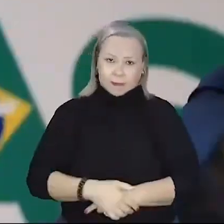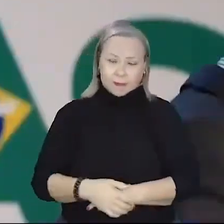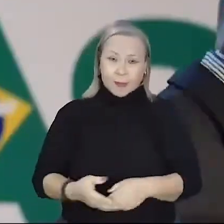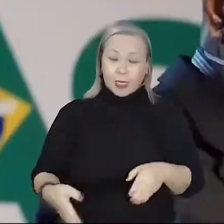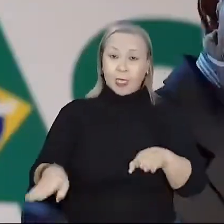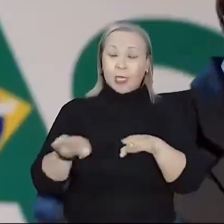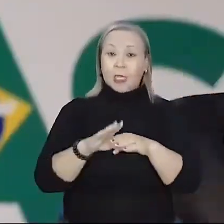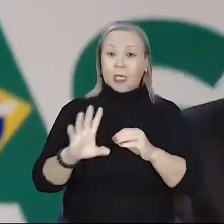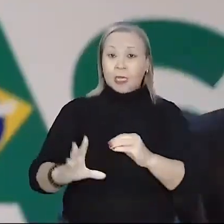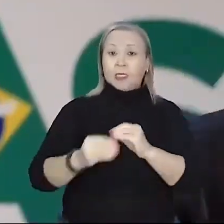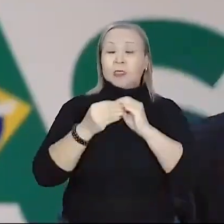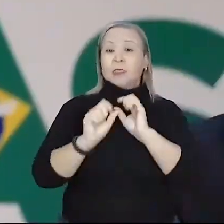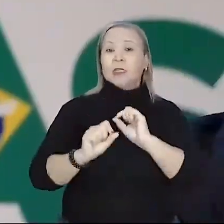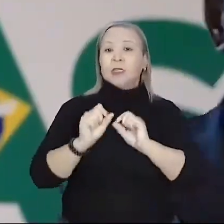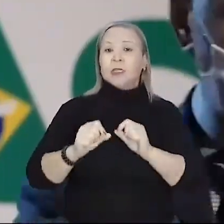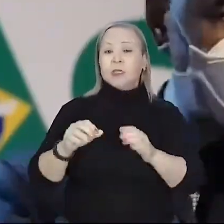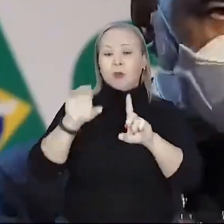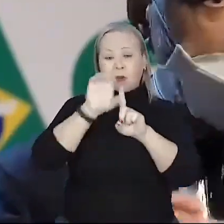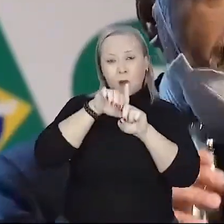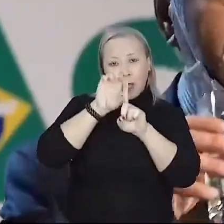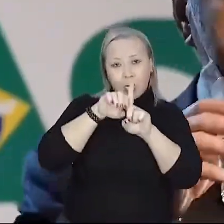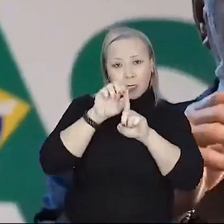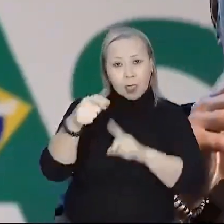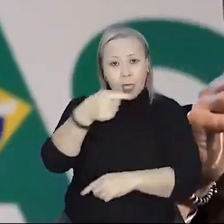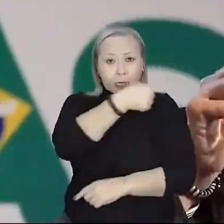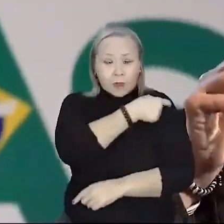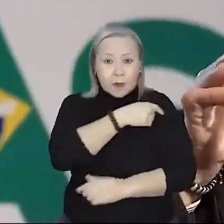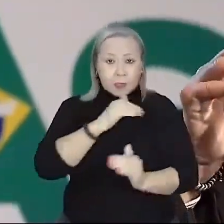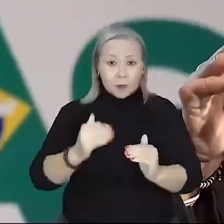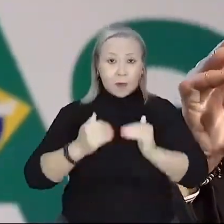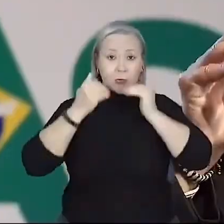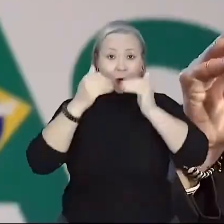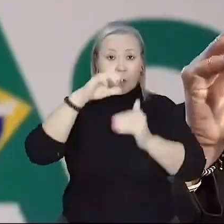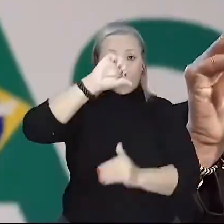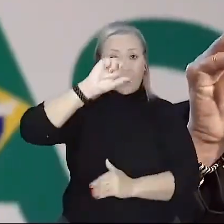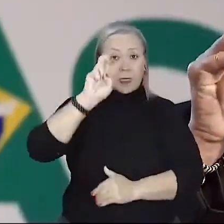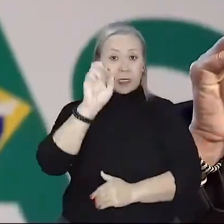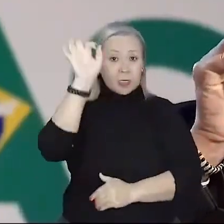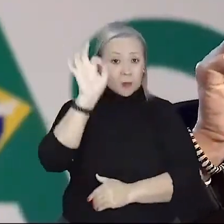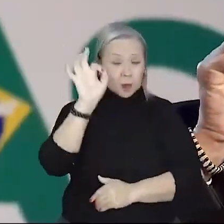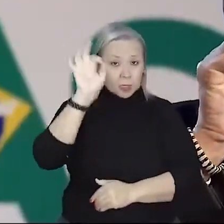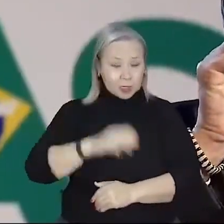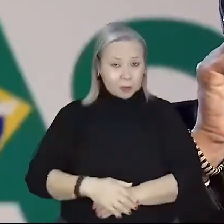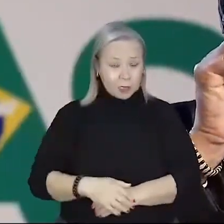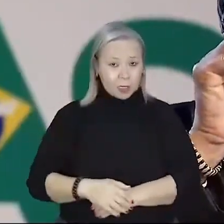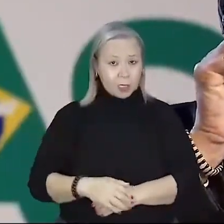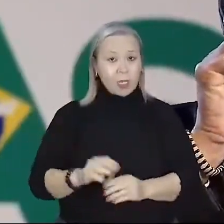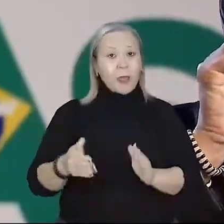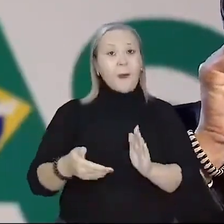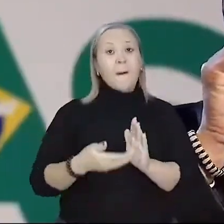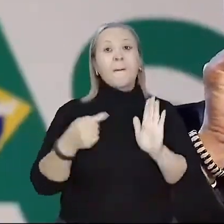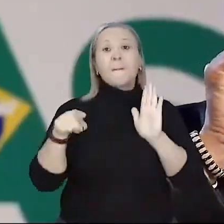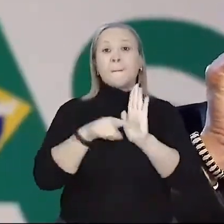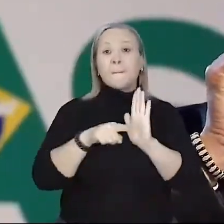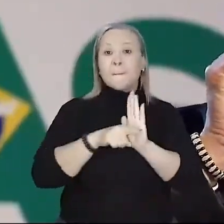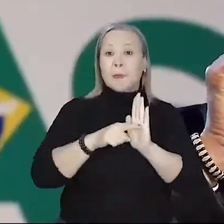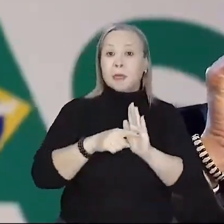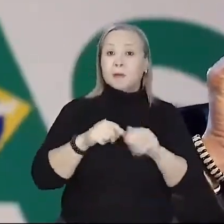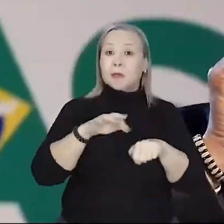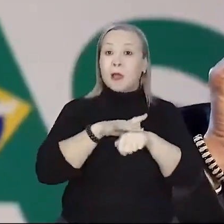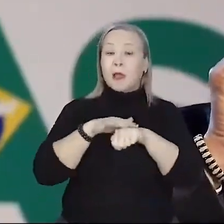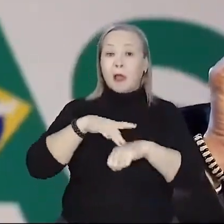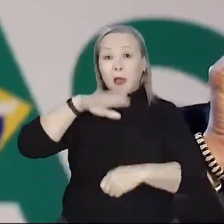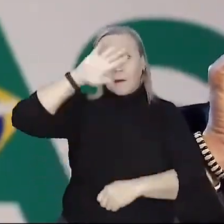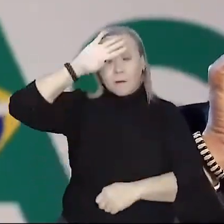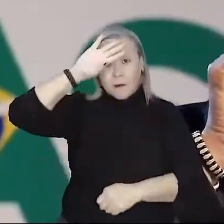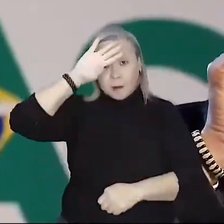inseridas no calendário nacional de imunização superior a 95%, com exceção da vacina contra a febre amarela, porque havia uma nova